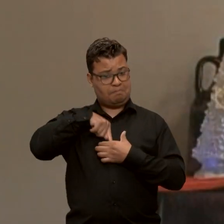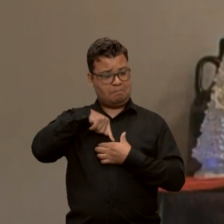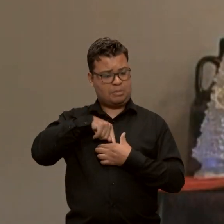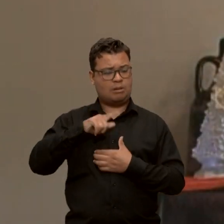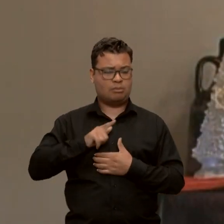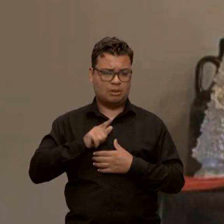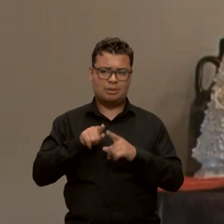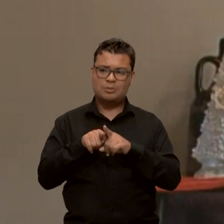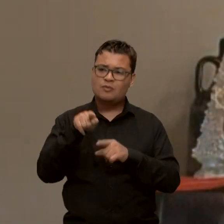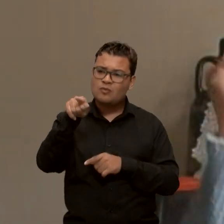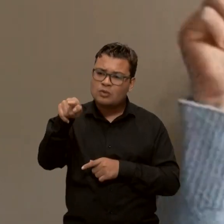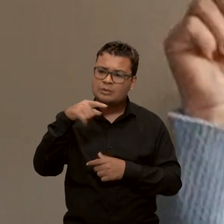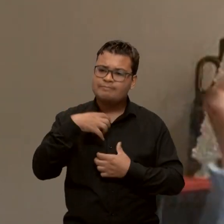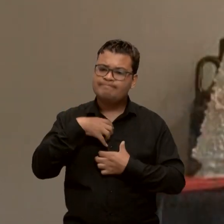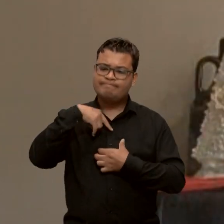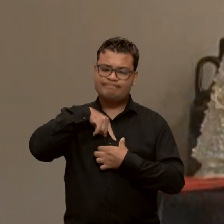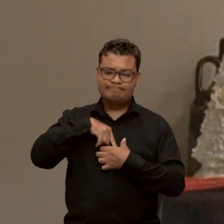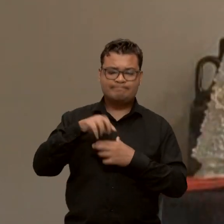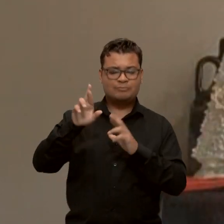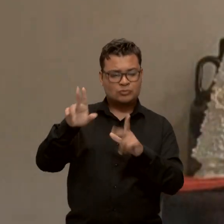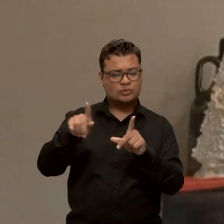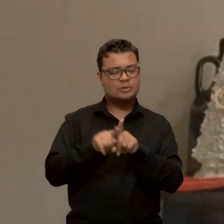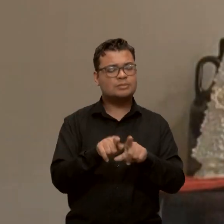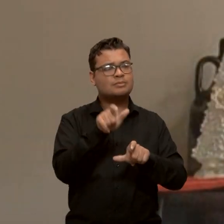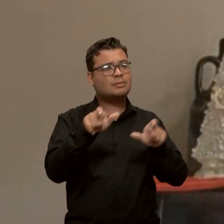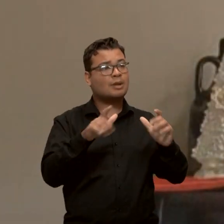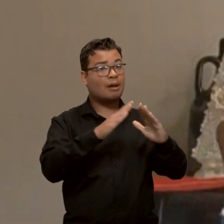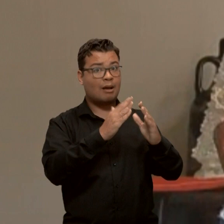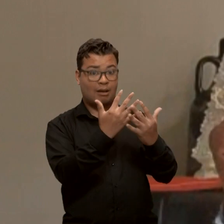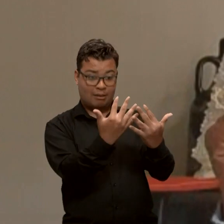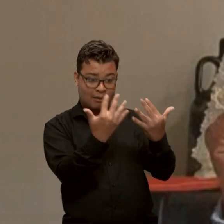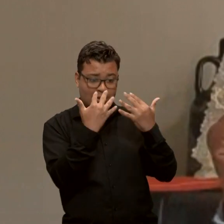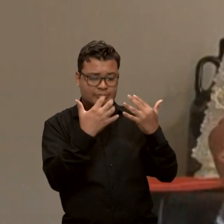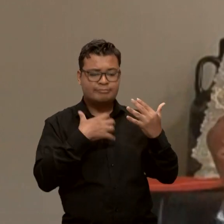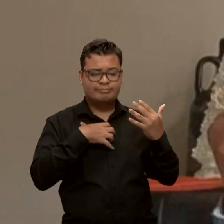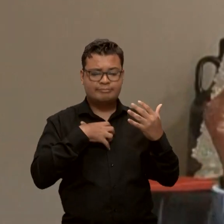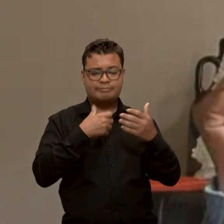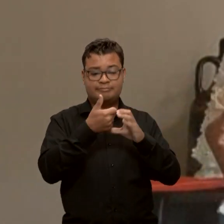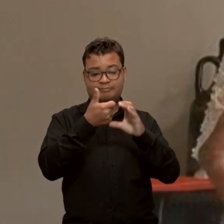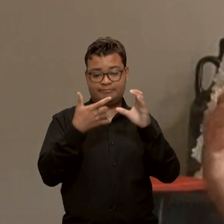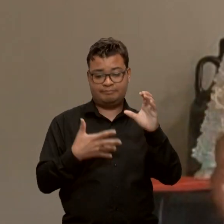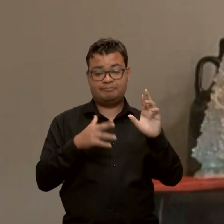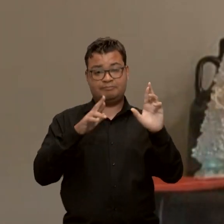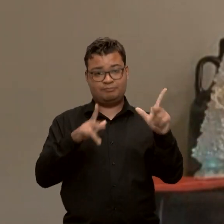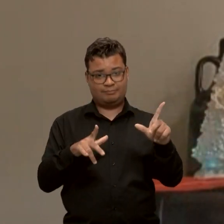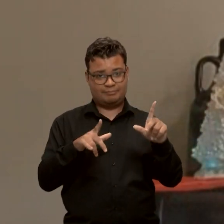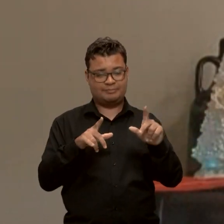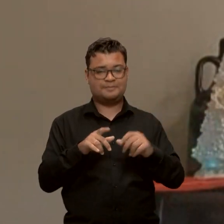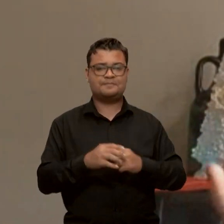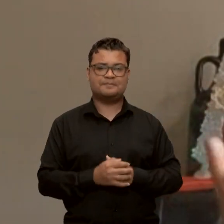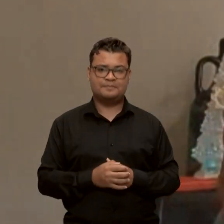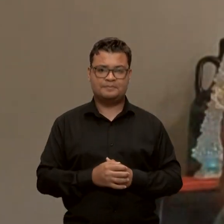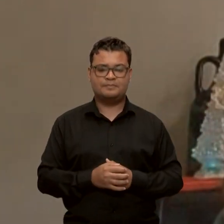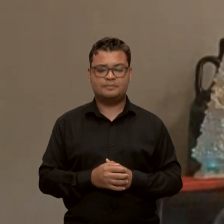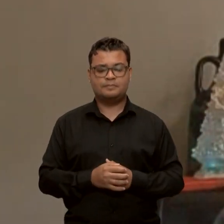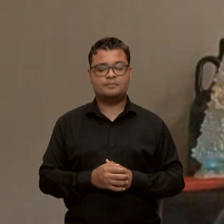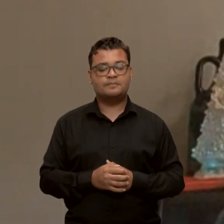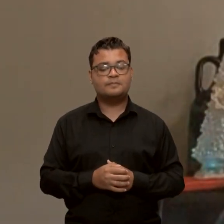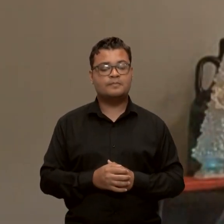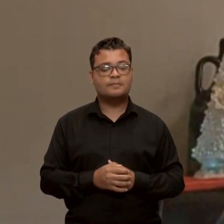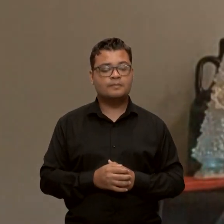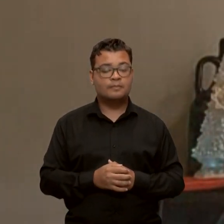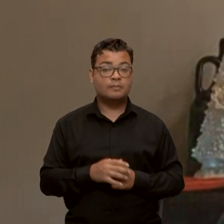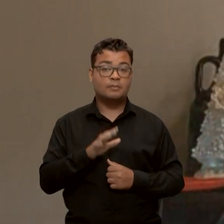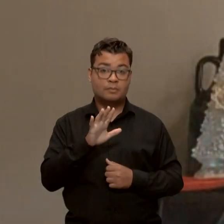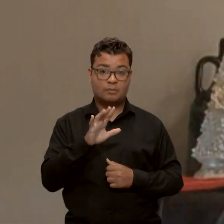está aí no estúdio, e de você que está aí em casa me assistindo, e também do meu companheiro aqui de entrevista. Na hora que a